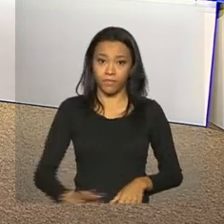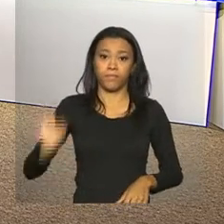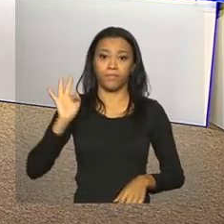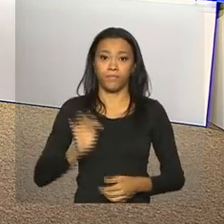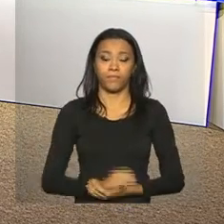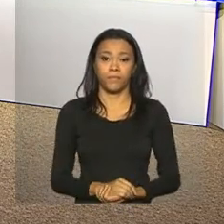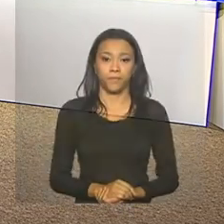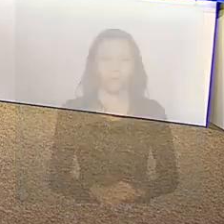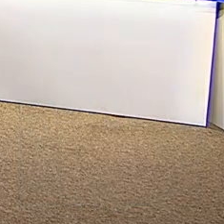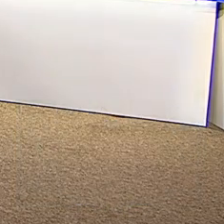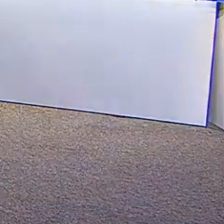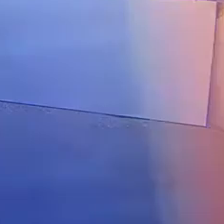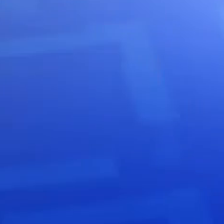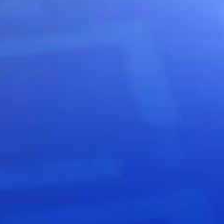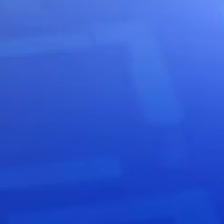federal